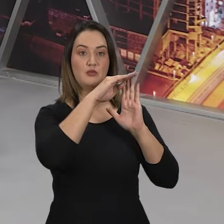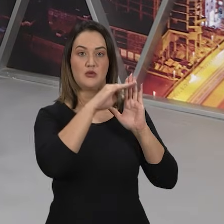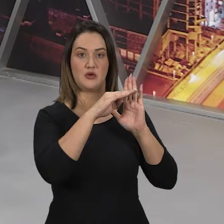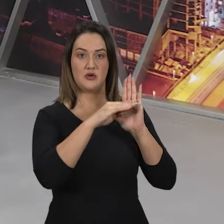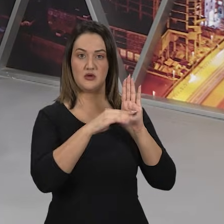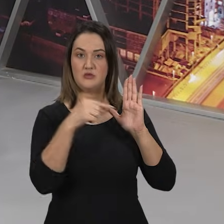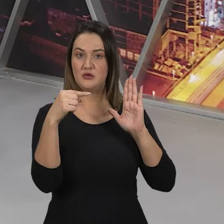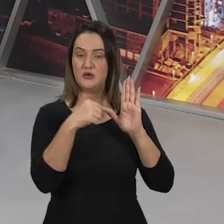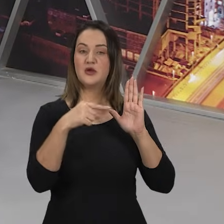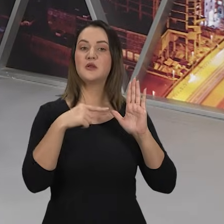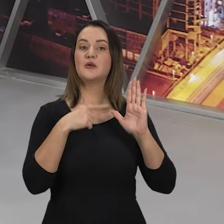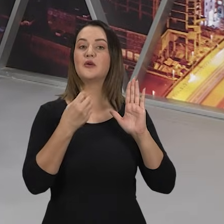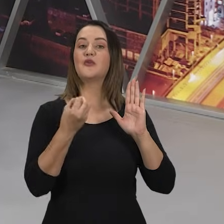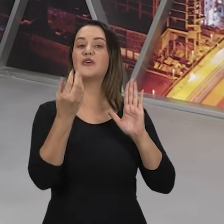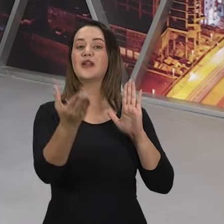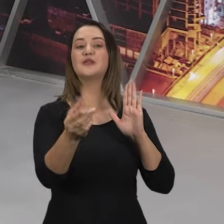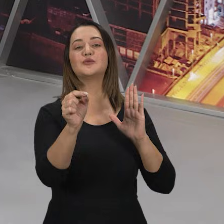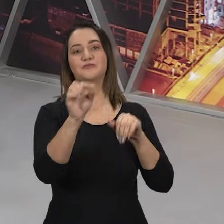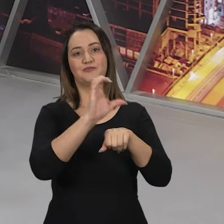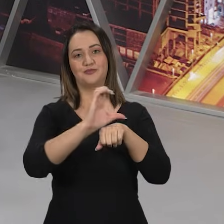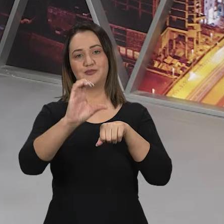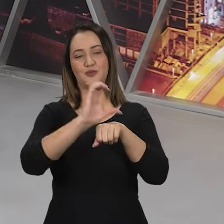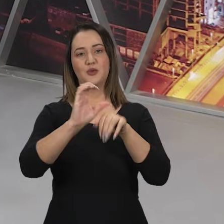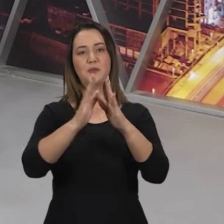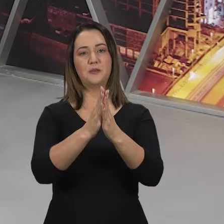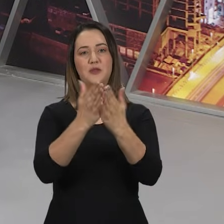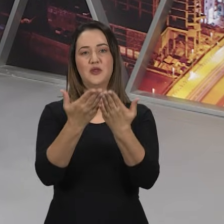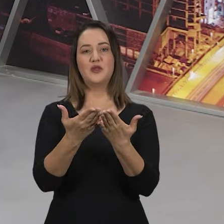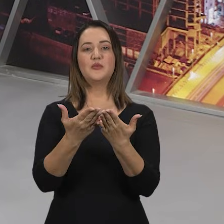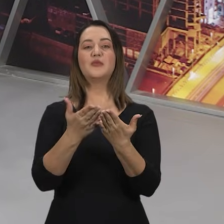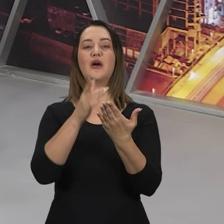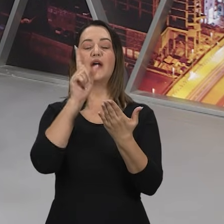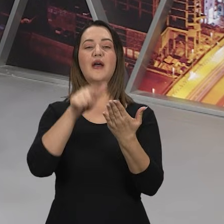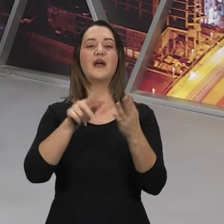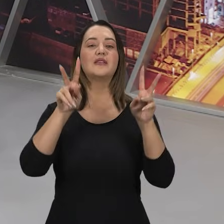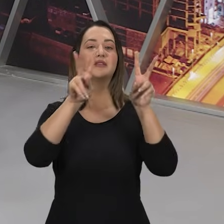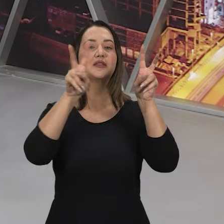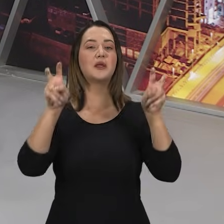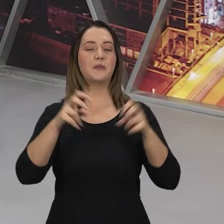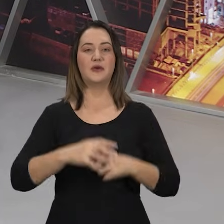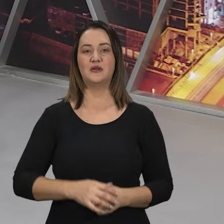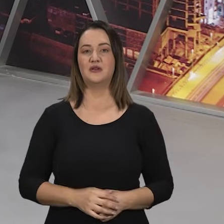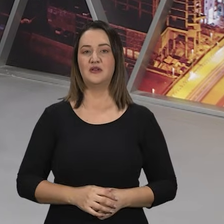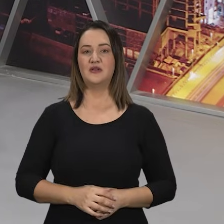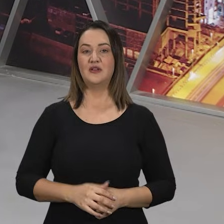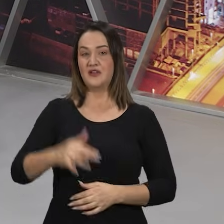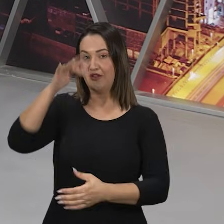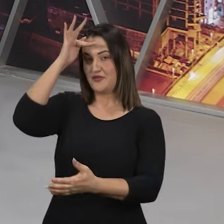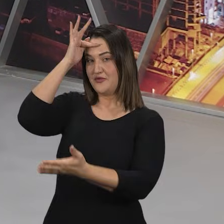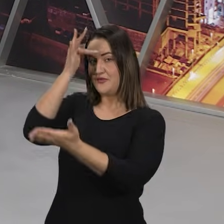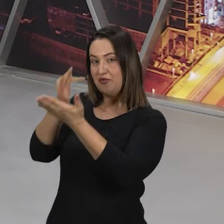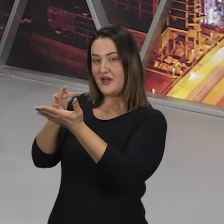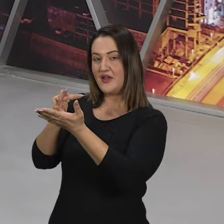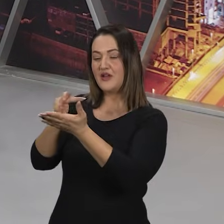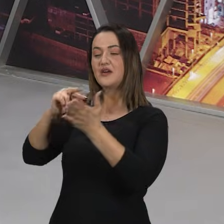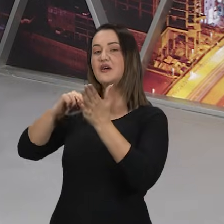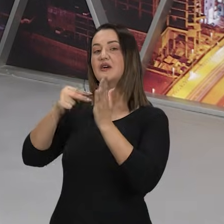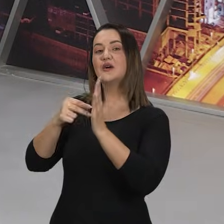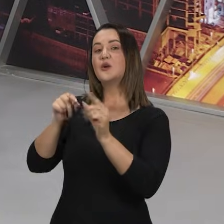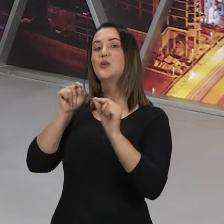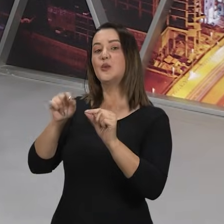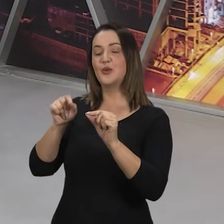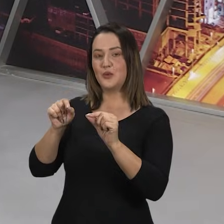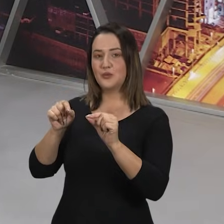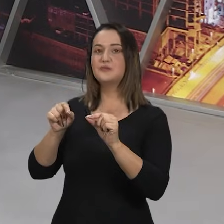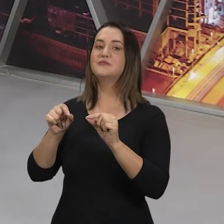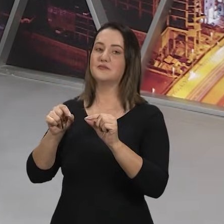Nosso programa, além de tudo isso, te oferece também um curso bíblico chamado O Sentido da Fé. Aqui está. O Sentido da Fé